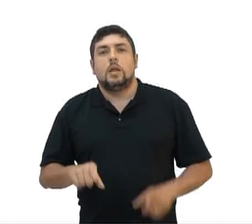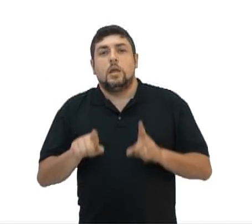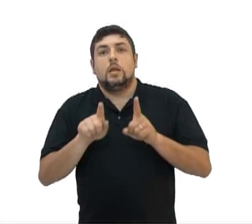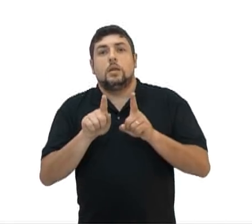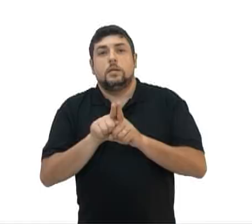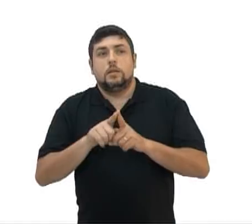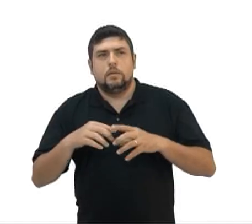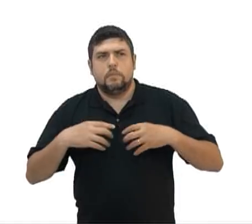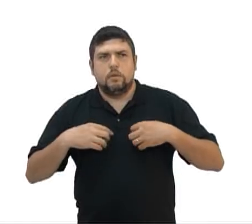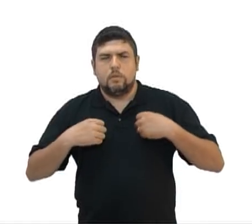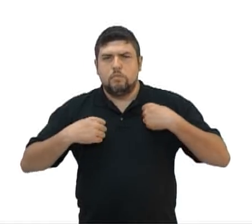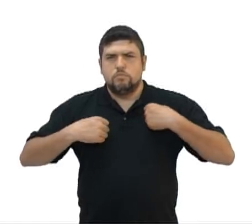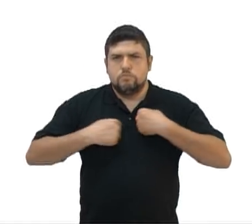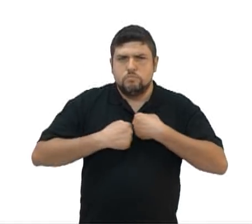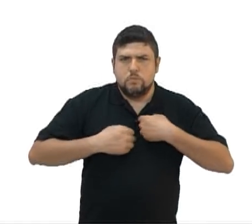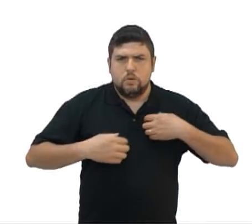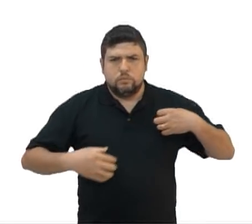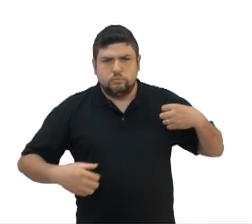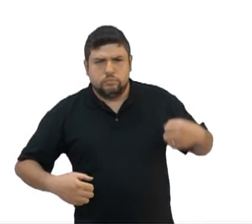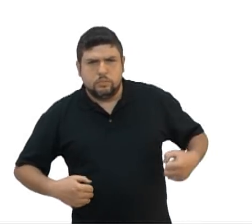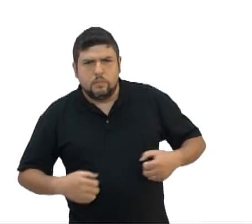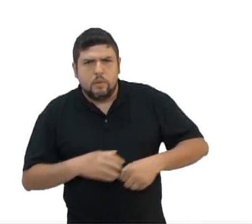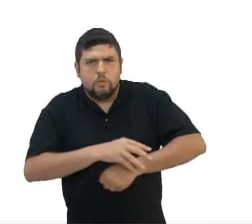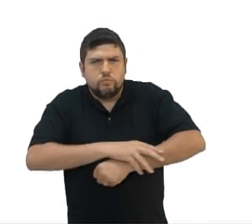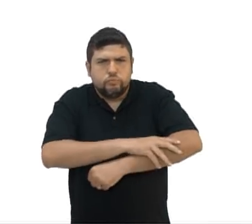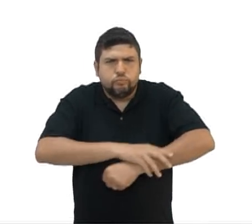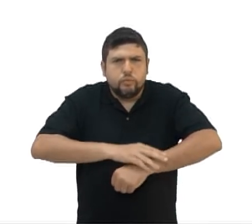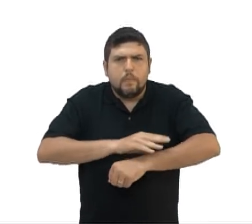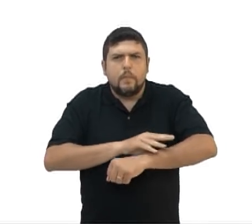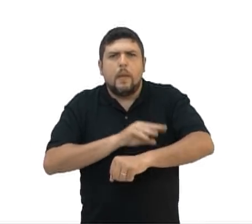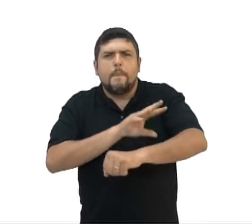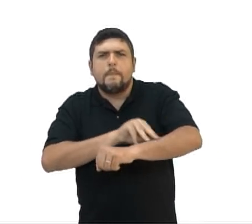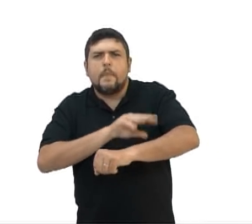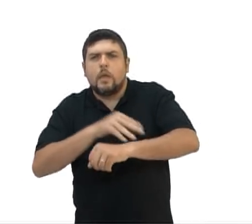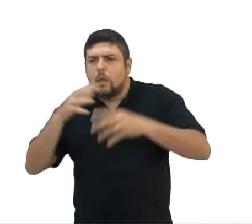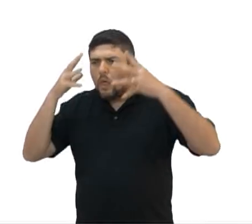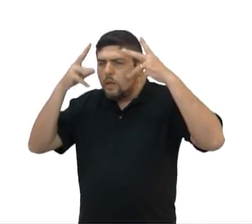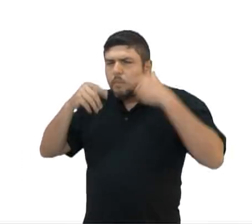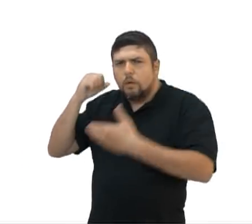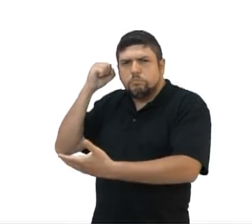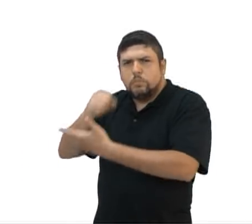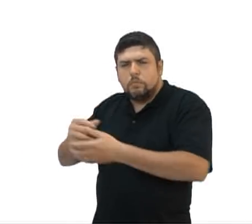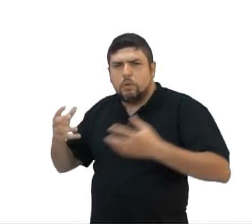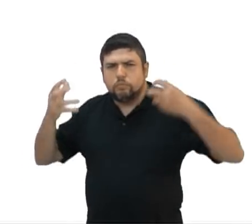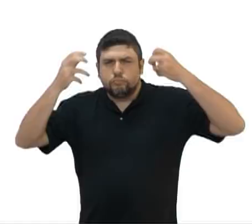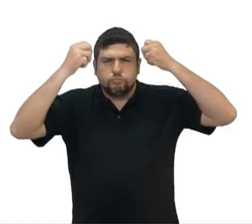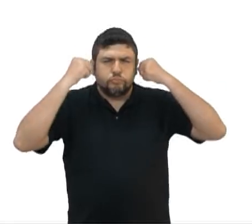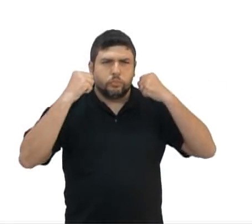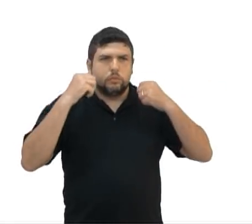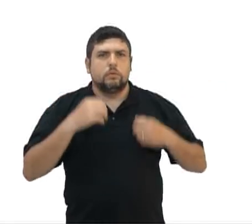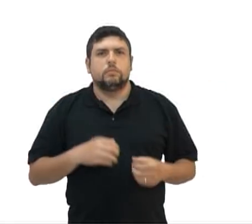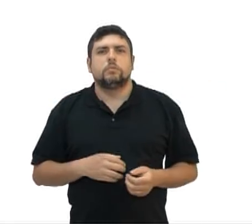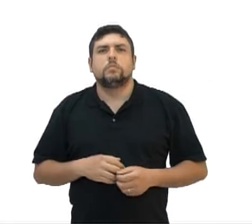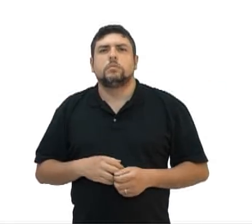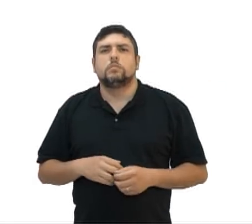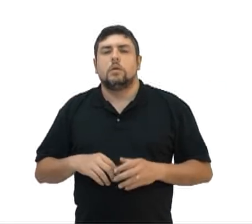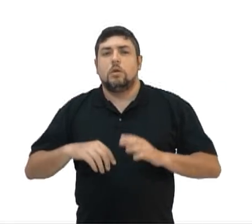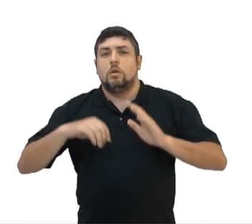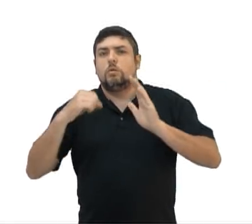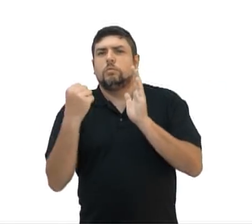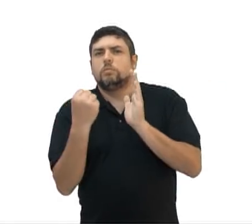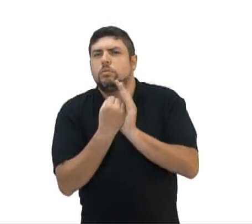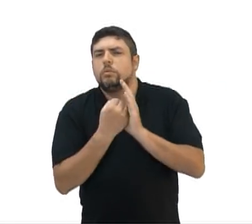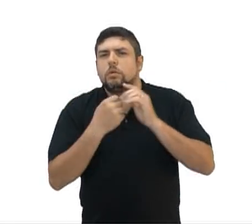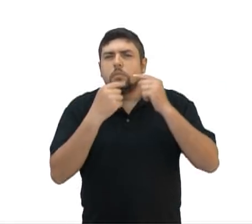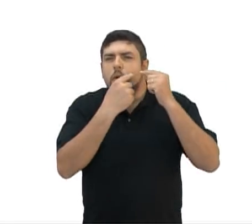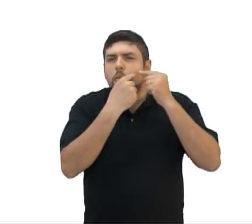qual era a tribo deles, por assim dizer, qual é o povo que eles eram pertencentes. O símbolo nas tatuagens maori possui várias